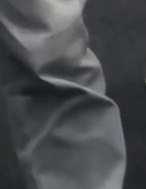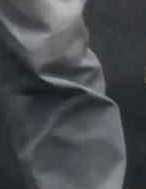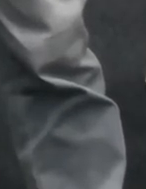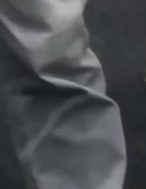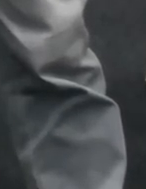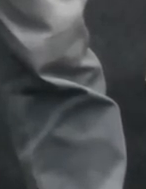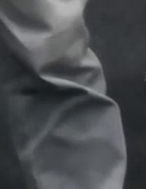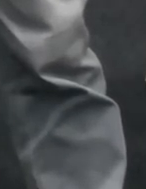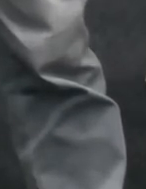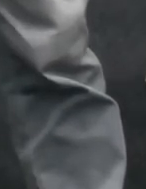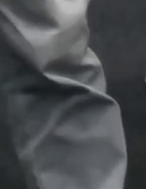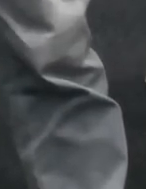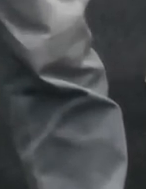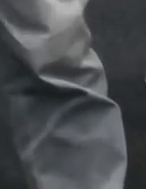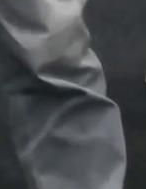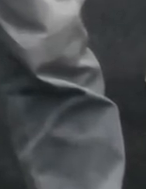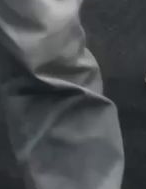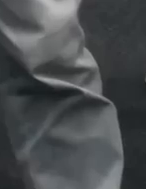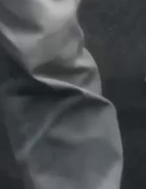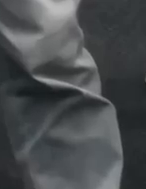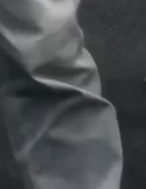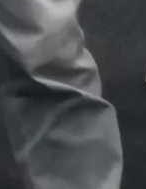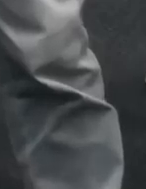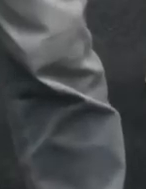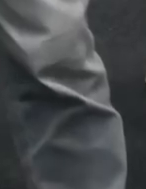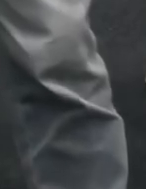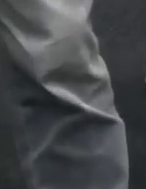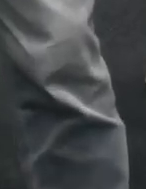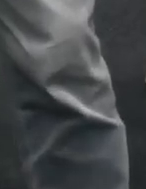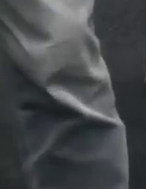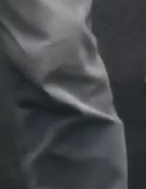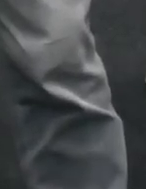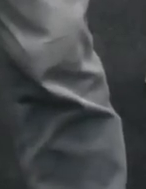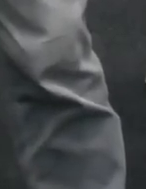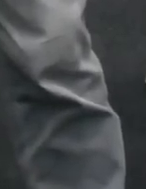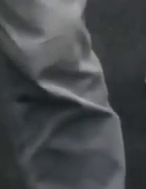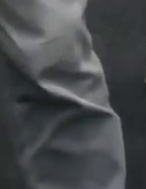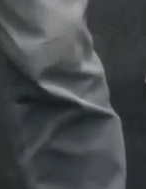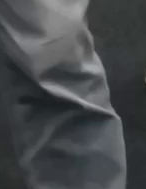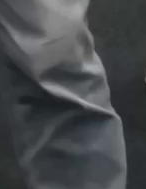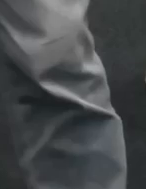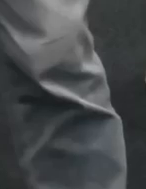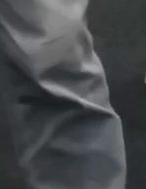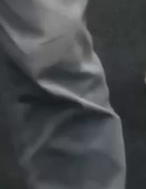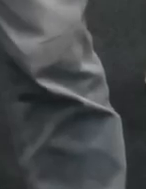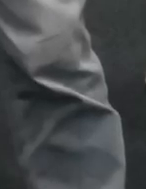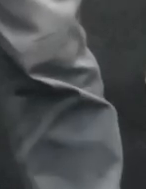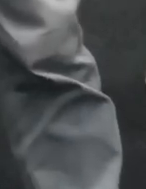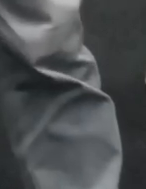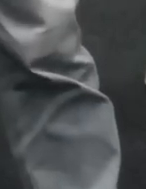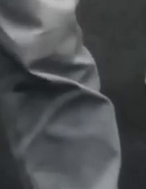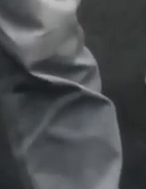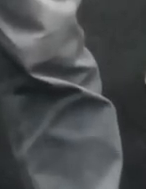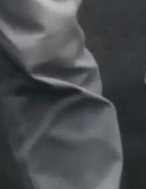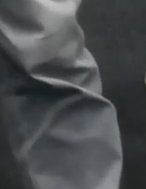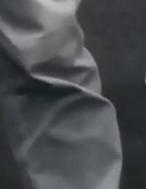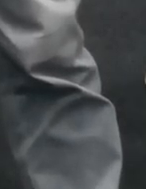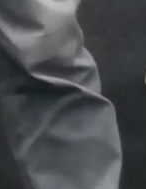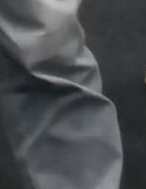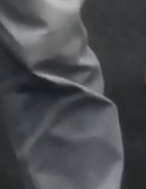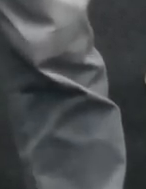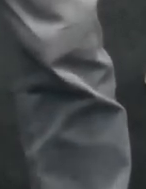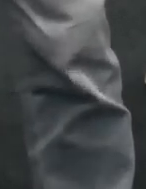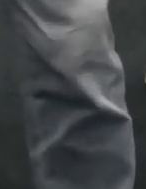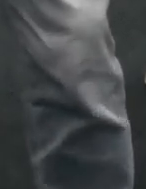para colocar e imputar a responsabilidade e quem tem que ser responsável que não pode ao secretário aí se fazem